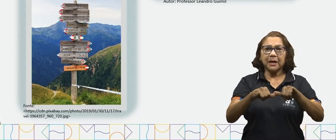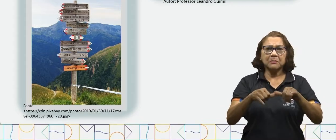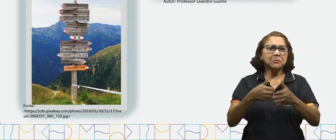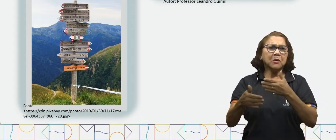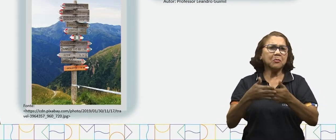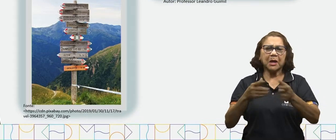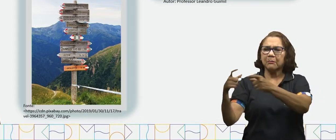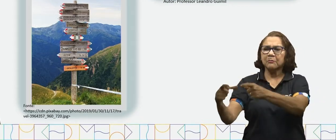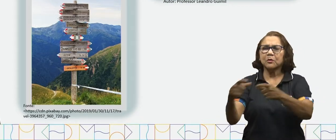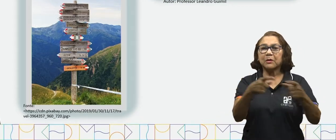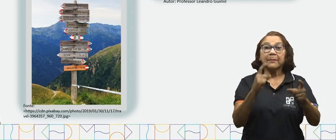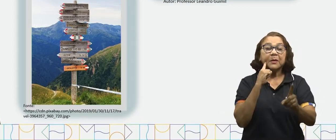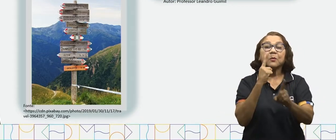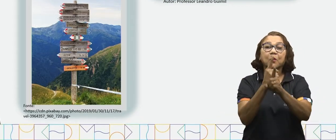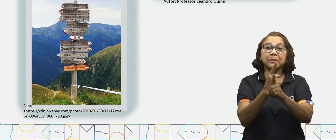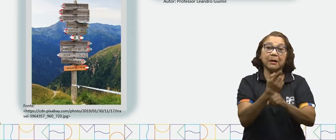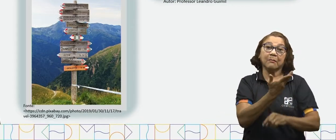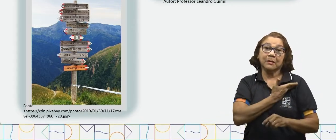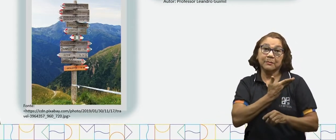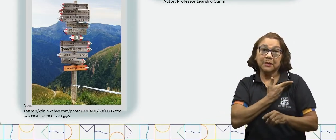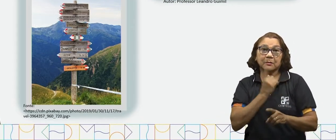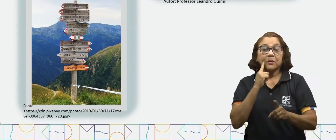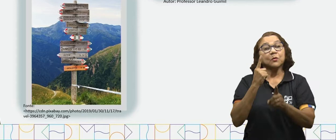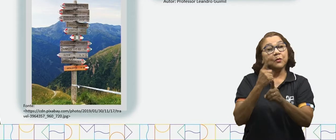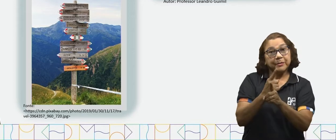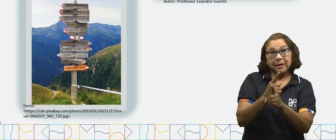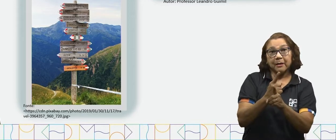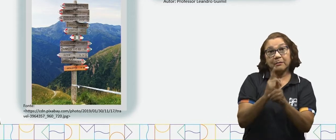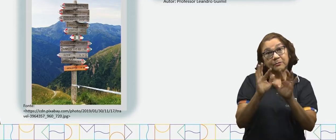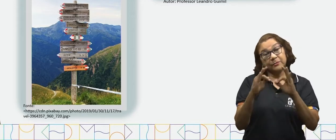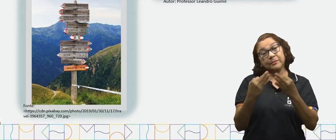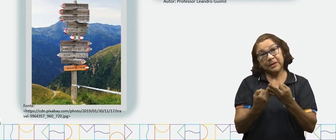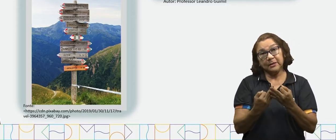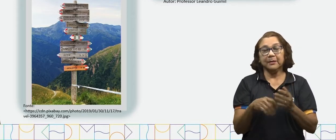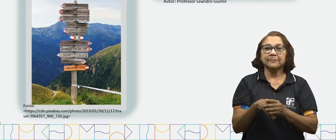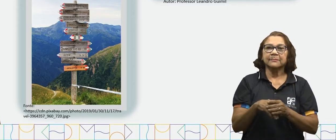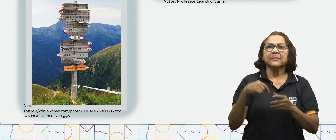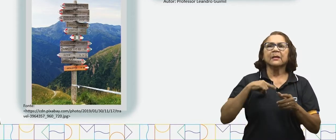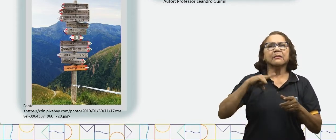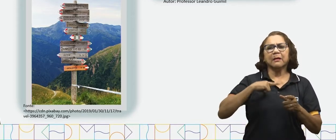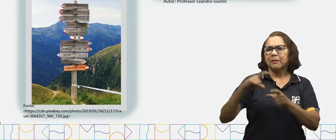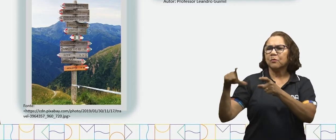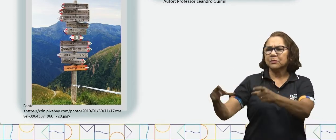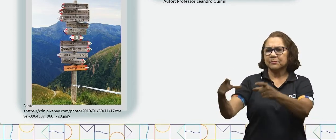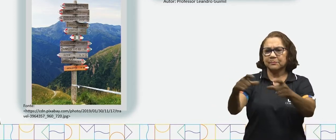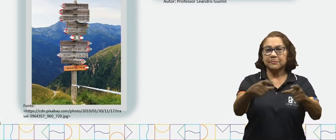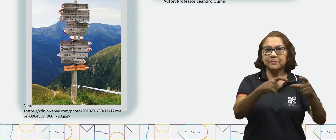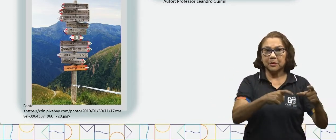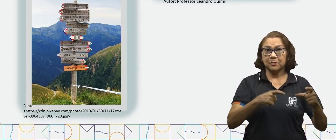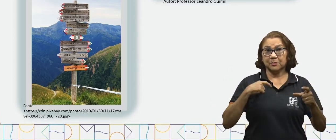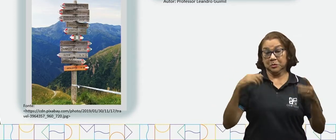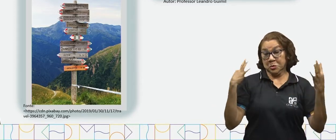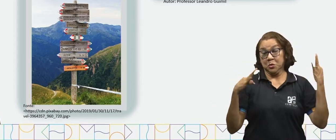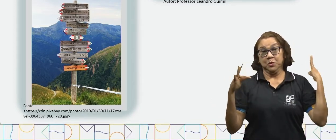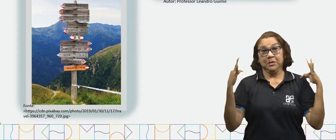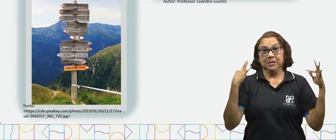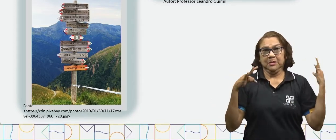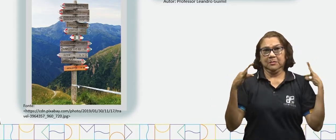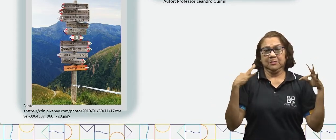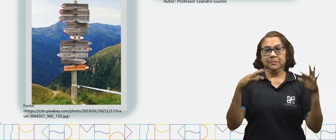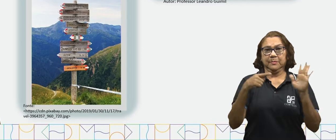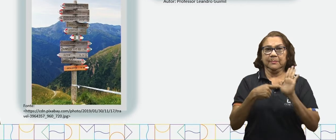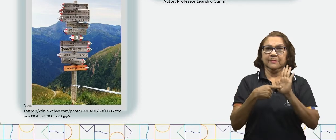outro lugar para encontrar um parente ou amigo. Alguns pontos turísticos da cidade onde você mora têm essas informações,